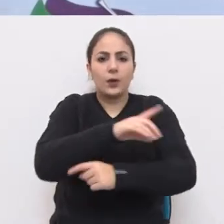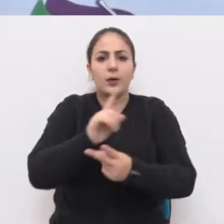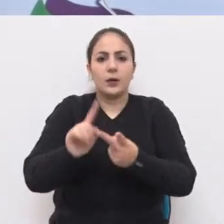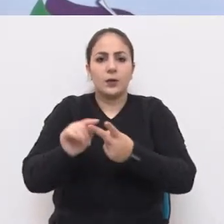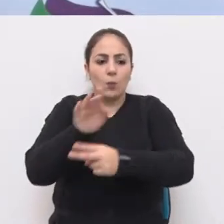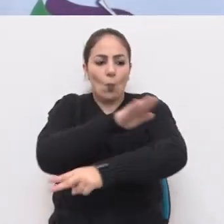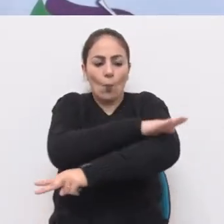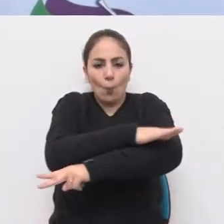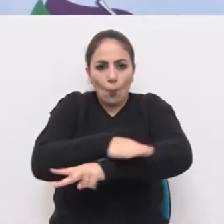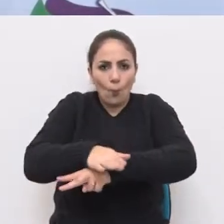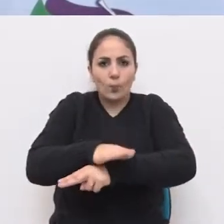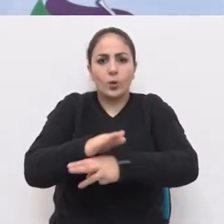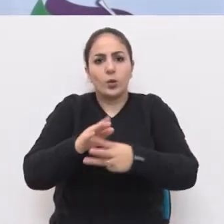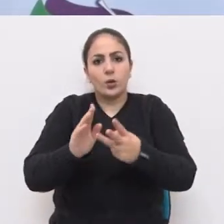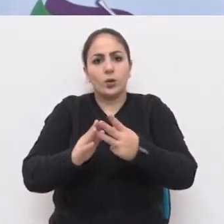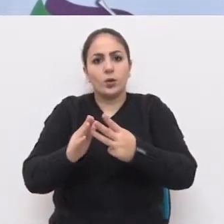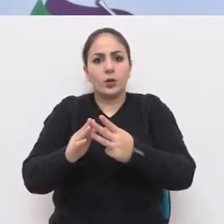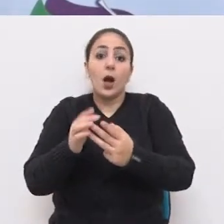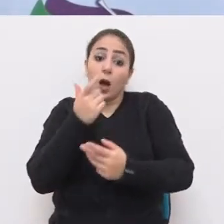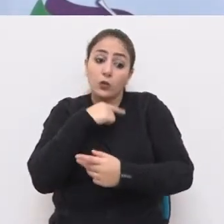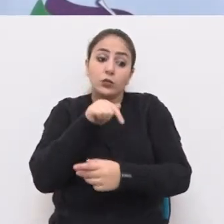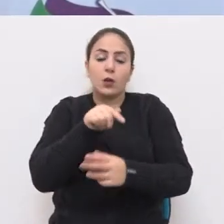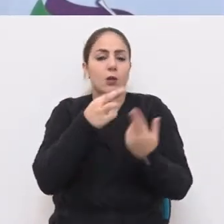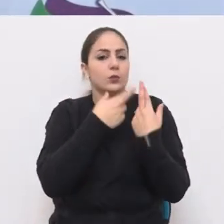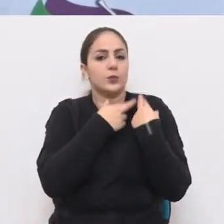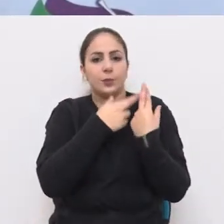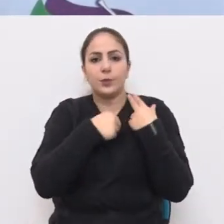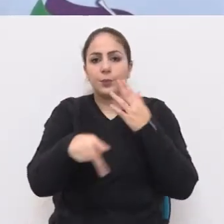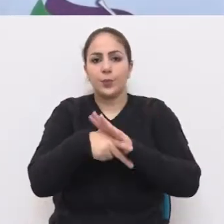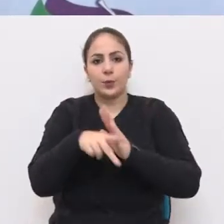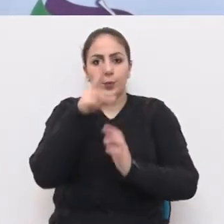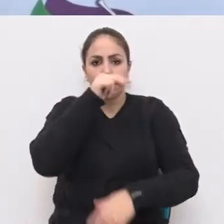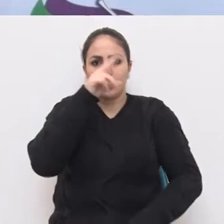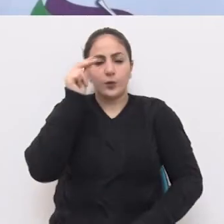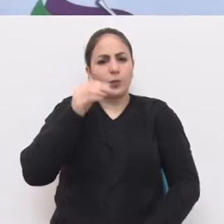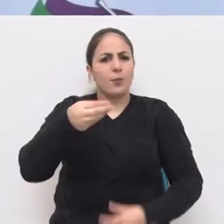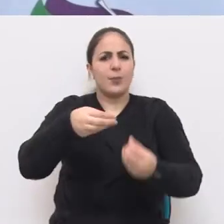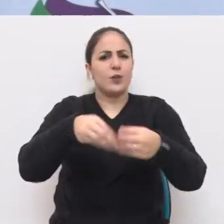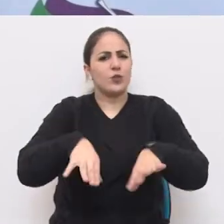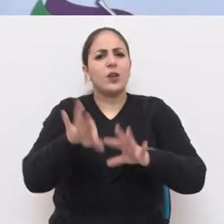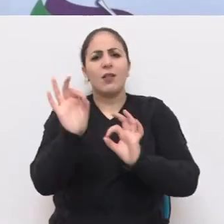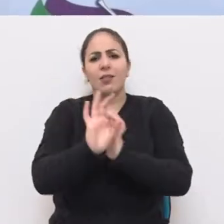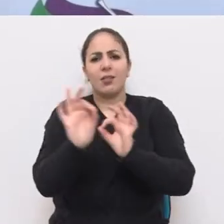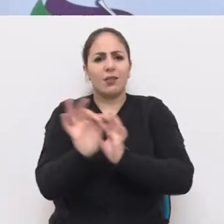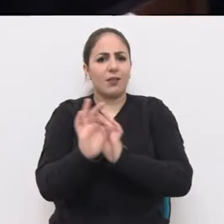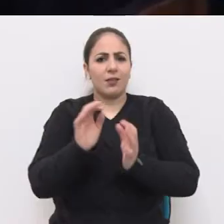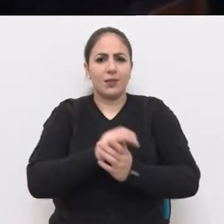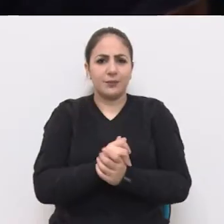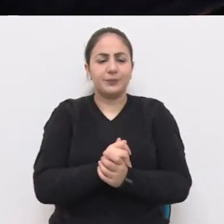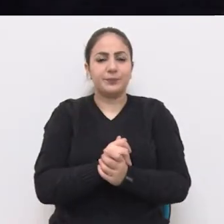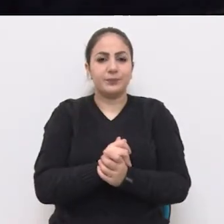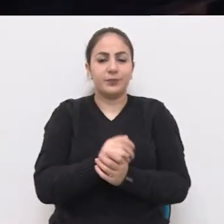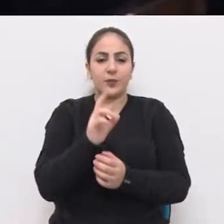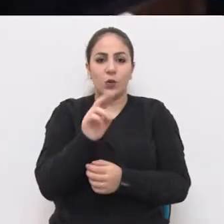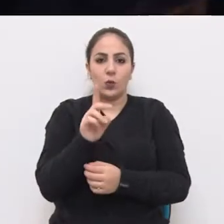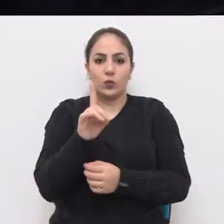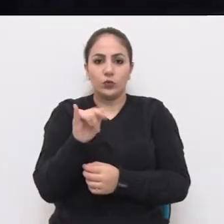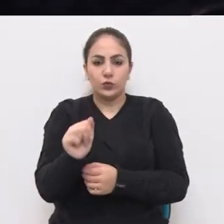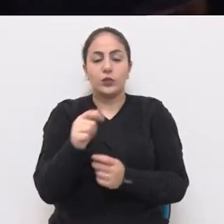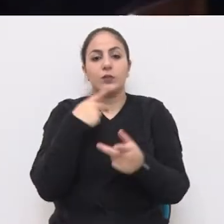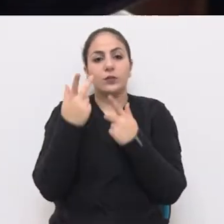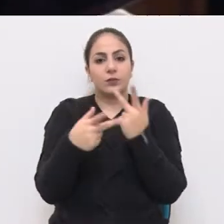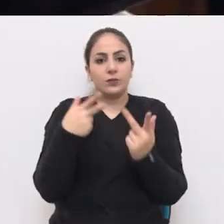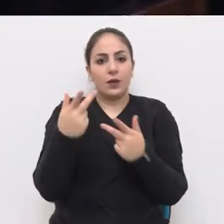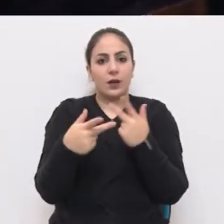asfaltamento, pavimentação das ruas, a Prefeitura tem que fazer. Isso aí não vai prejudicar os cofres públicos do município. Rude também comenta